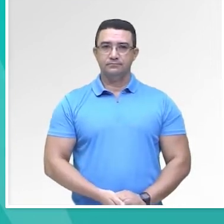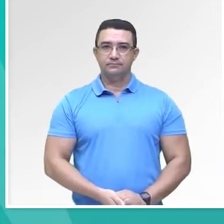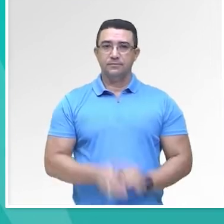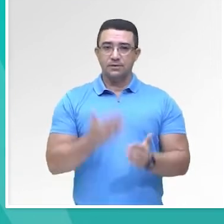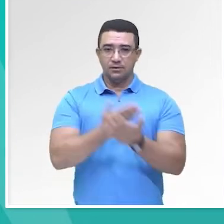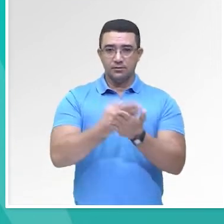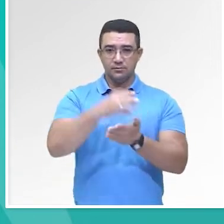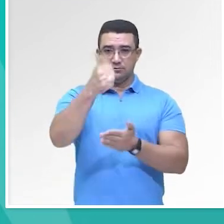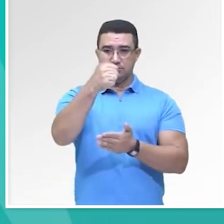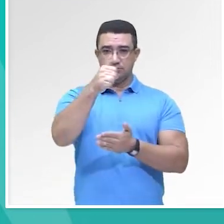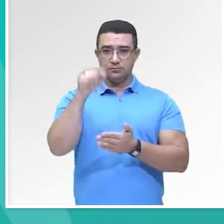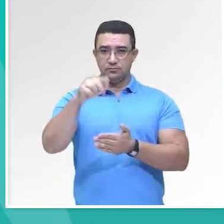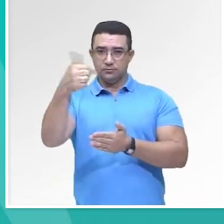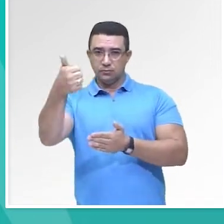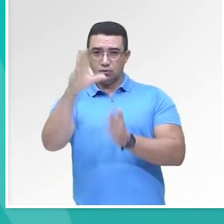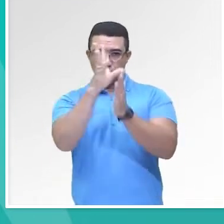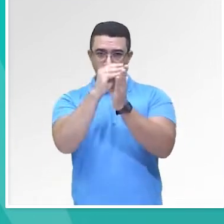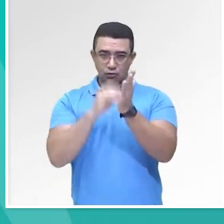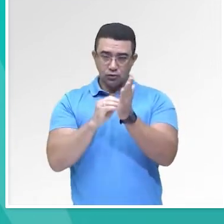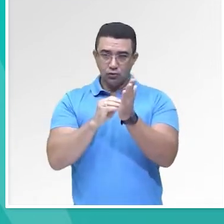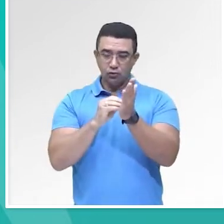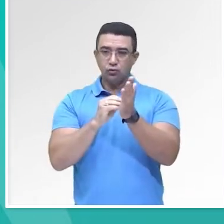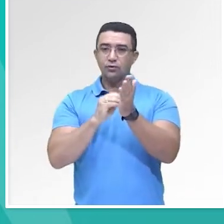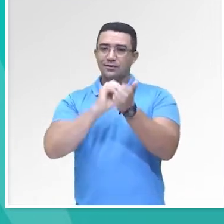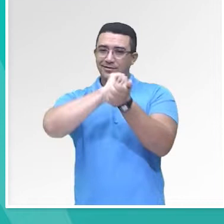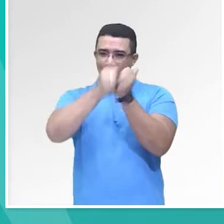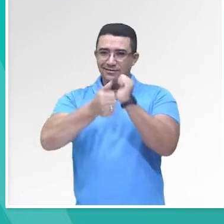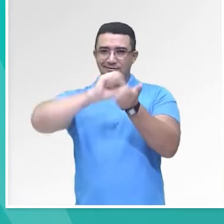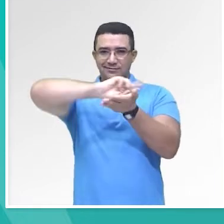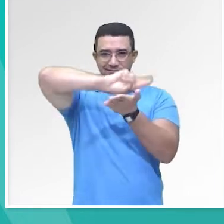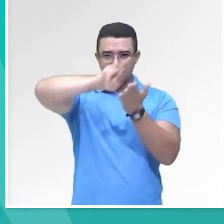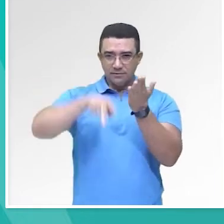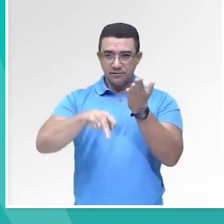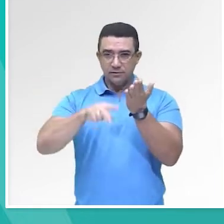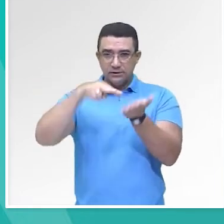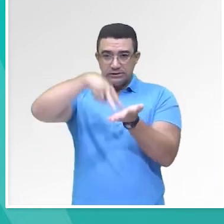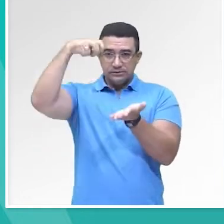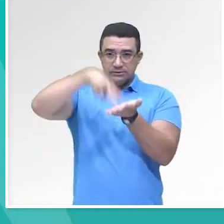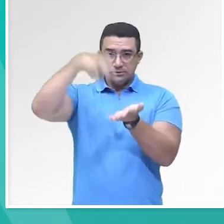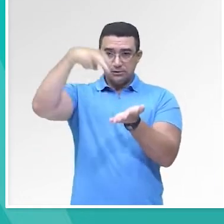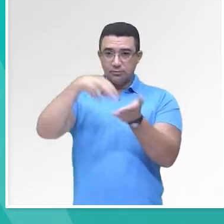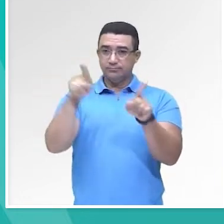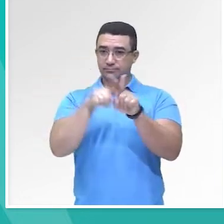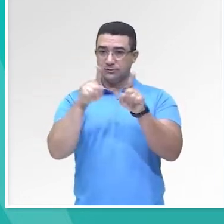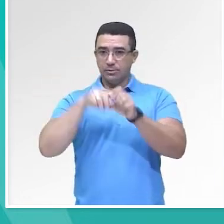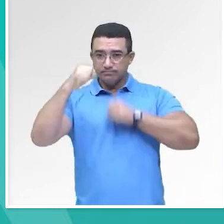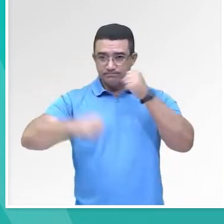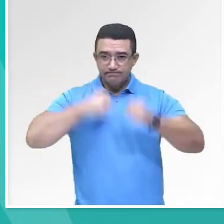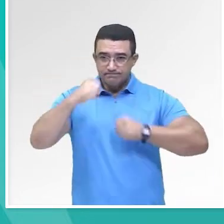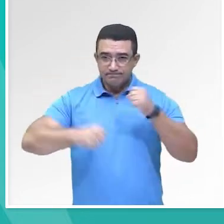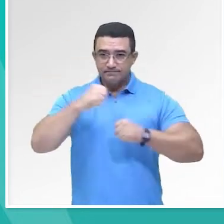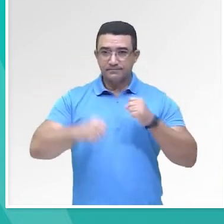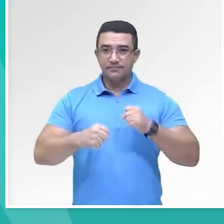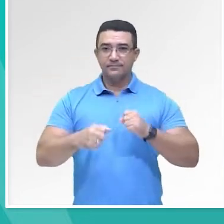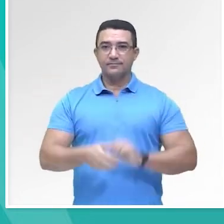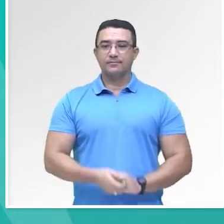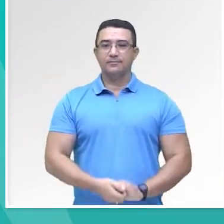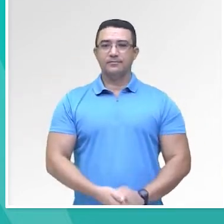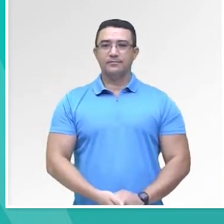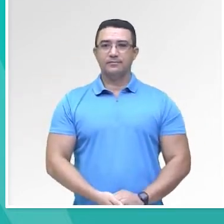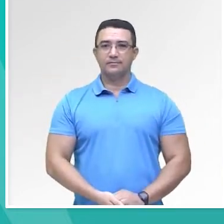Aula 11.1, conteúdo: atletismo, saltos e corridas.